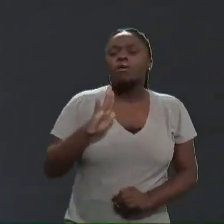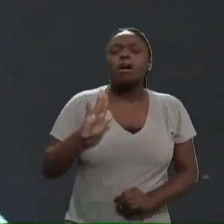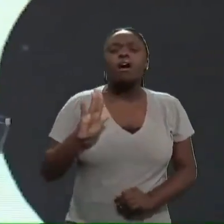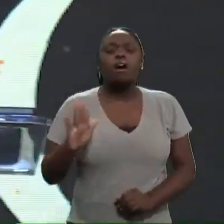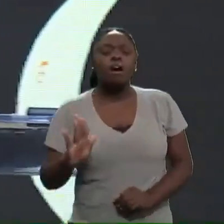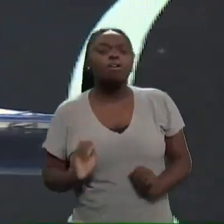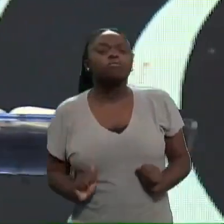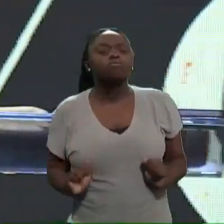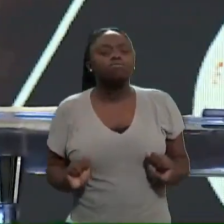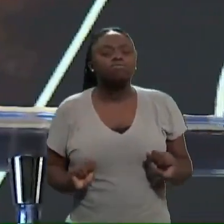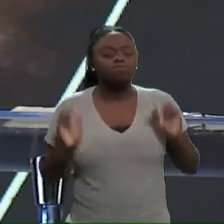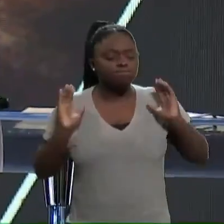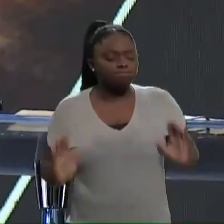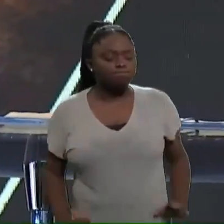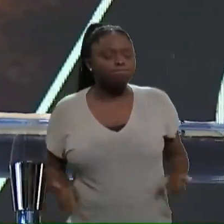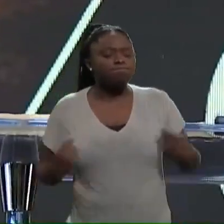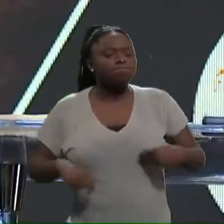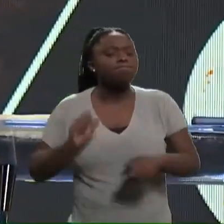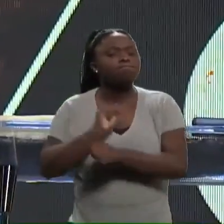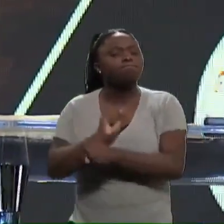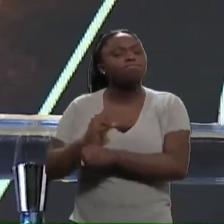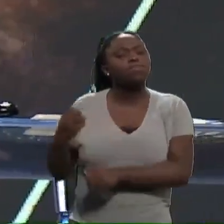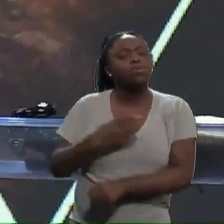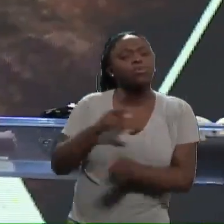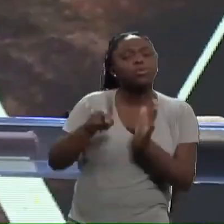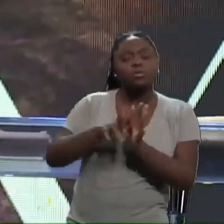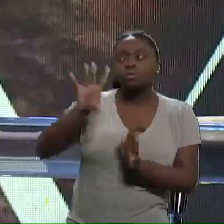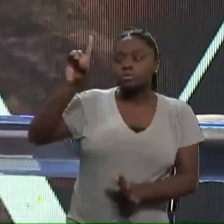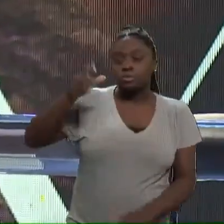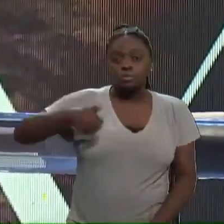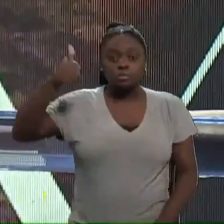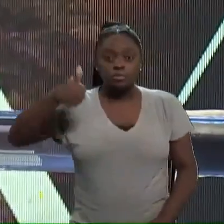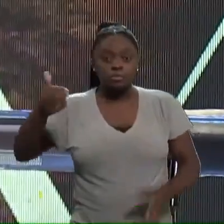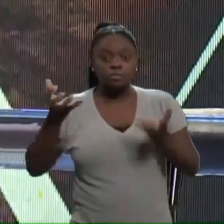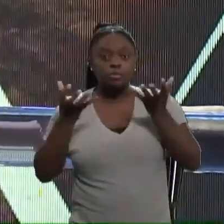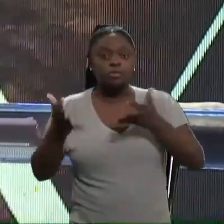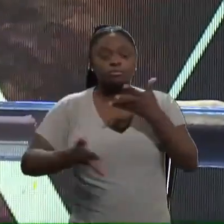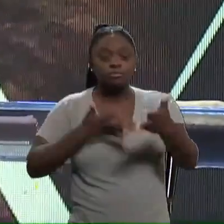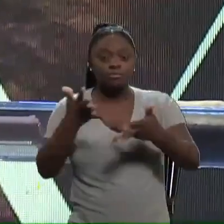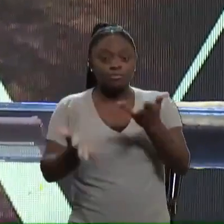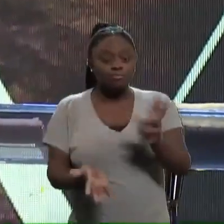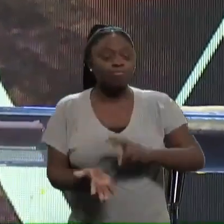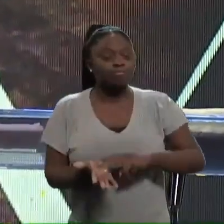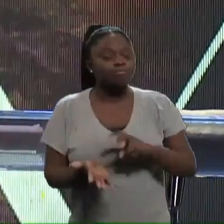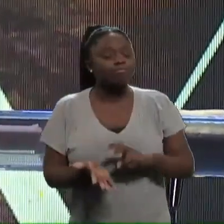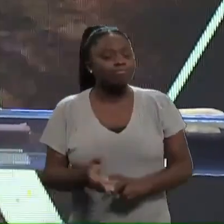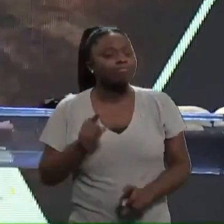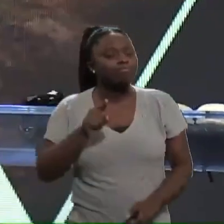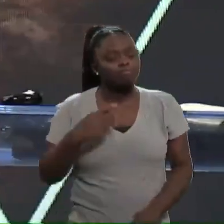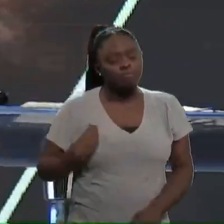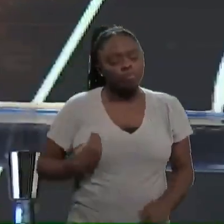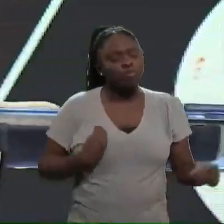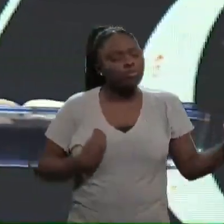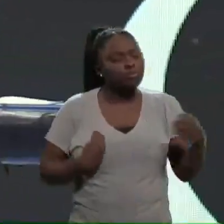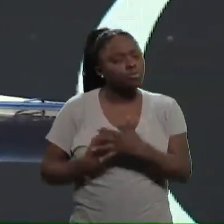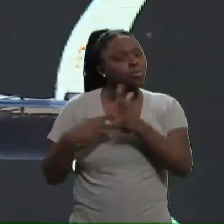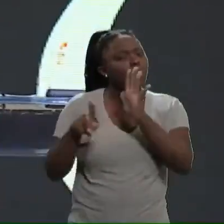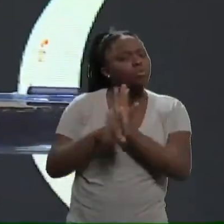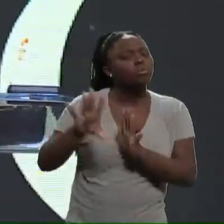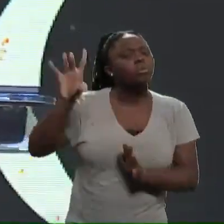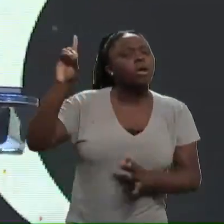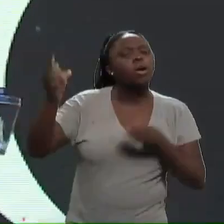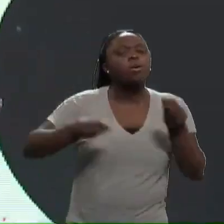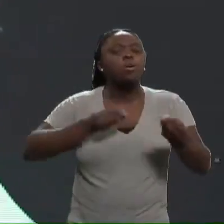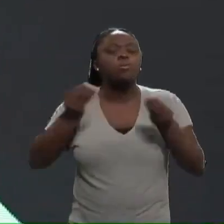ter para esperar o novo de Deus? A primeira coisa que eu quero te dizer nessa manhã, meu irmão, que para você viver o novo de Deus, você